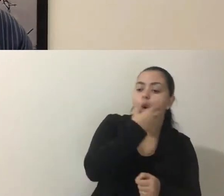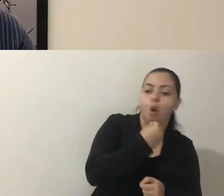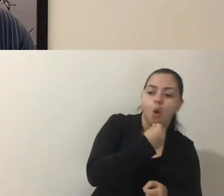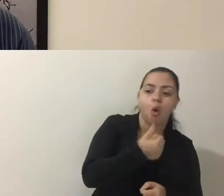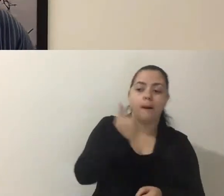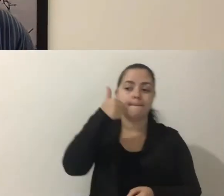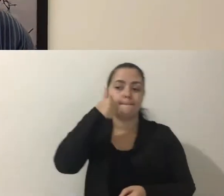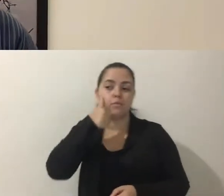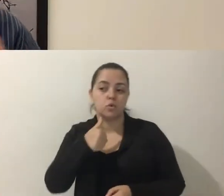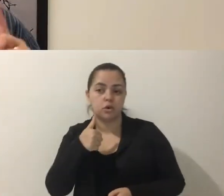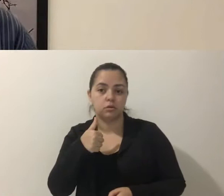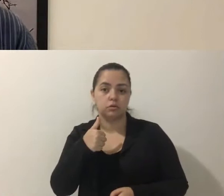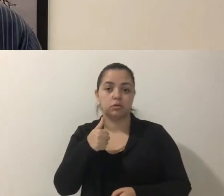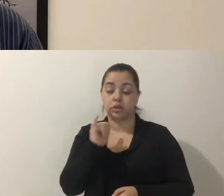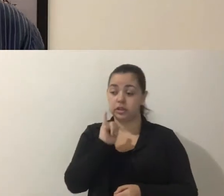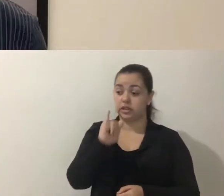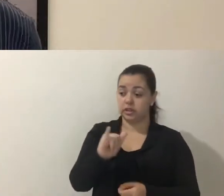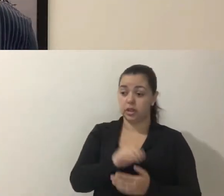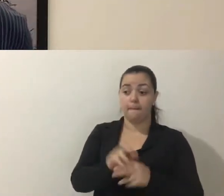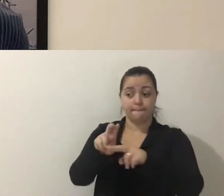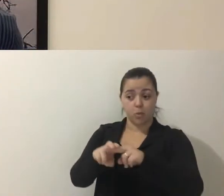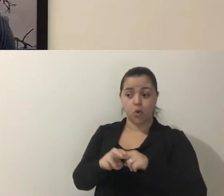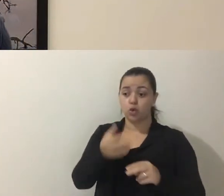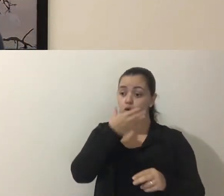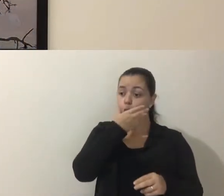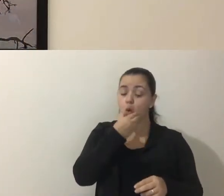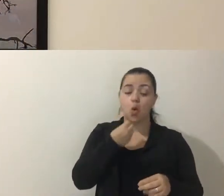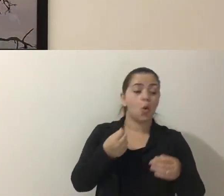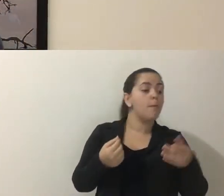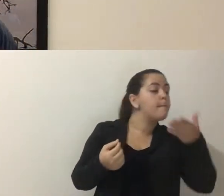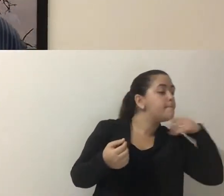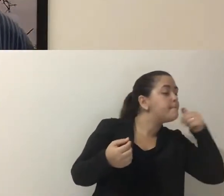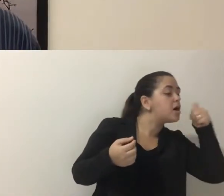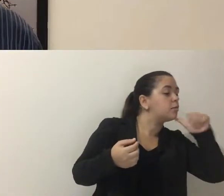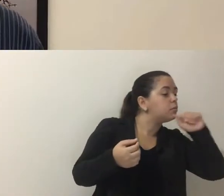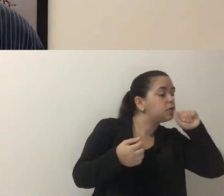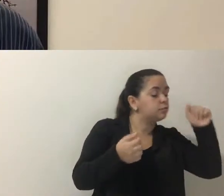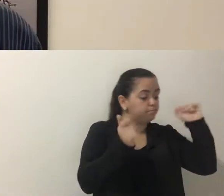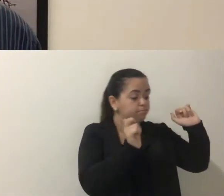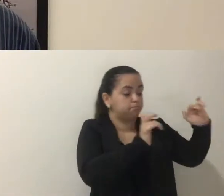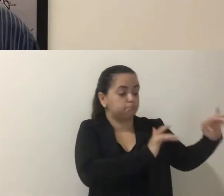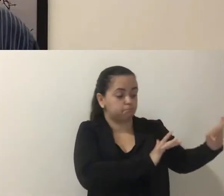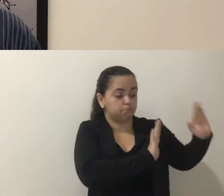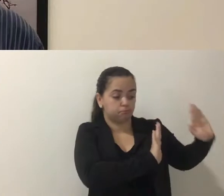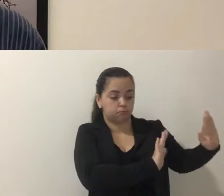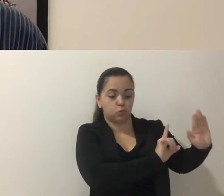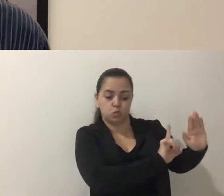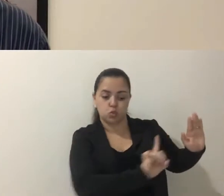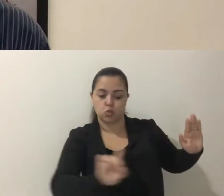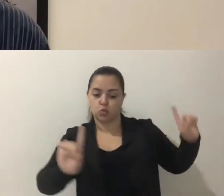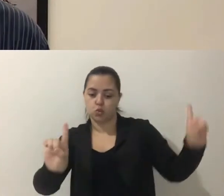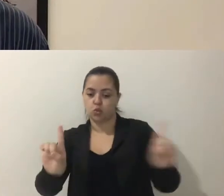homem e mulher, e que disse: por isso o homem deixará o seu pai e a sua mãe e se unirá à sua